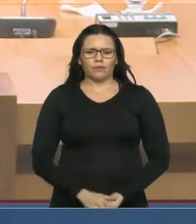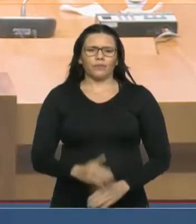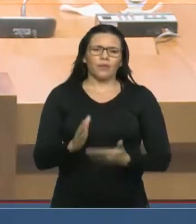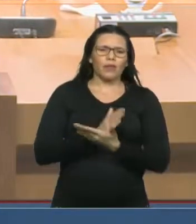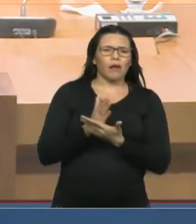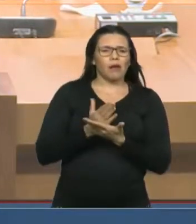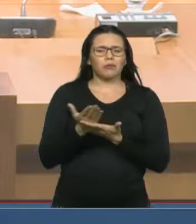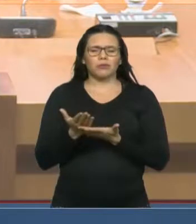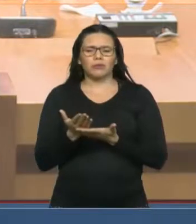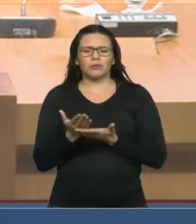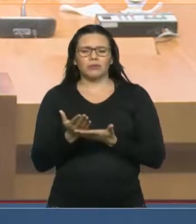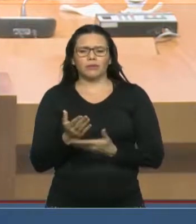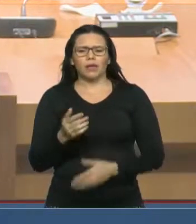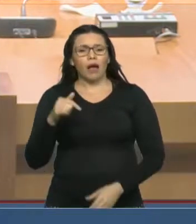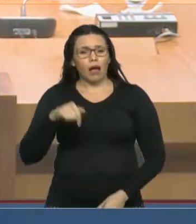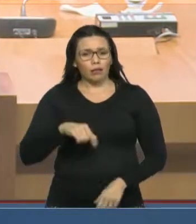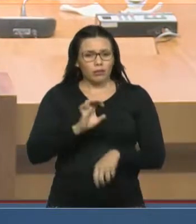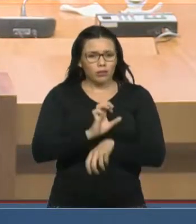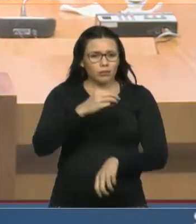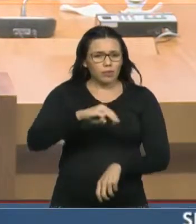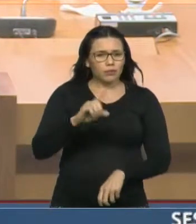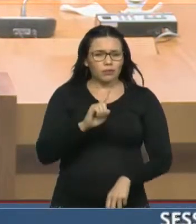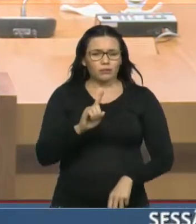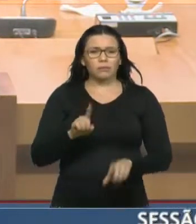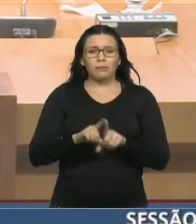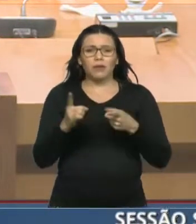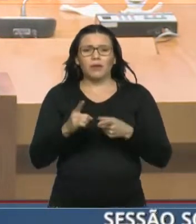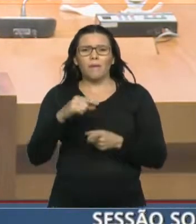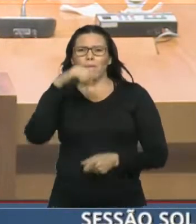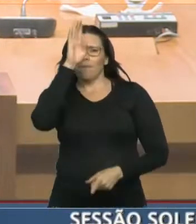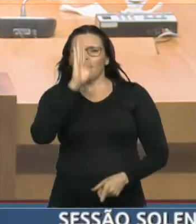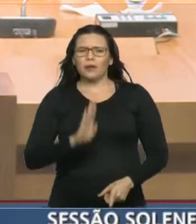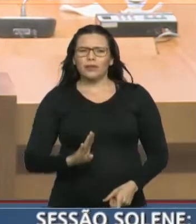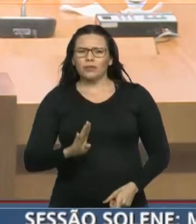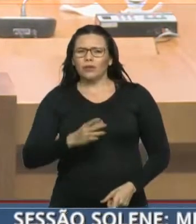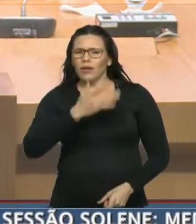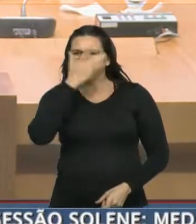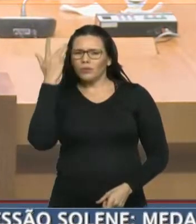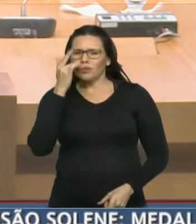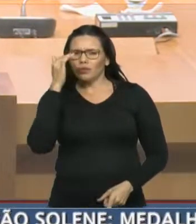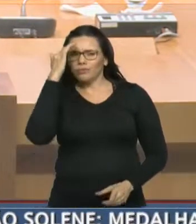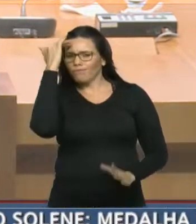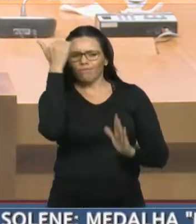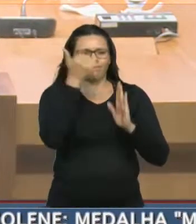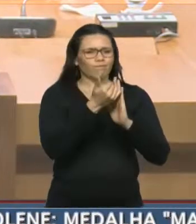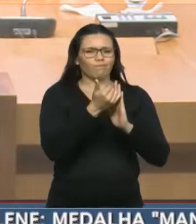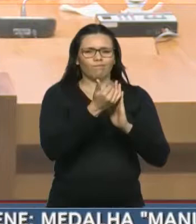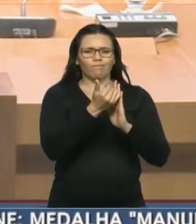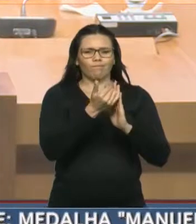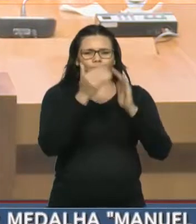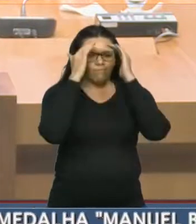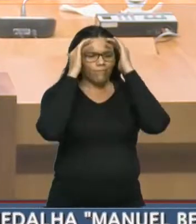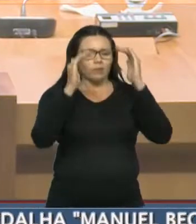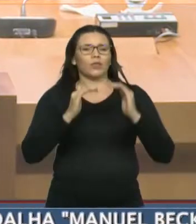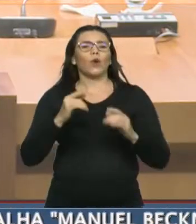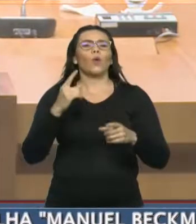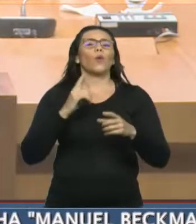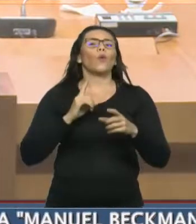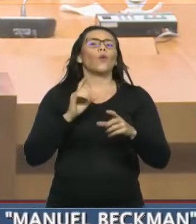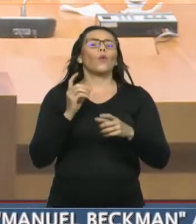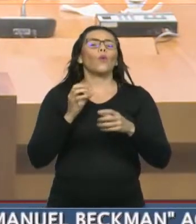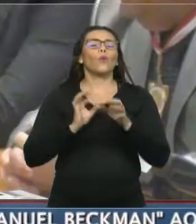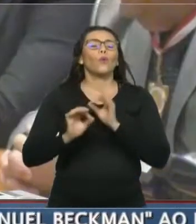momentos, não aqui no Maranhão, mas no Brasil, não têm sido observadas e respeitadas. A relação de independência e